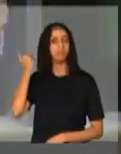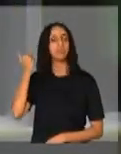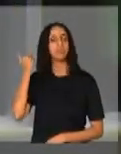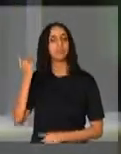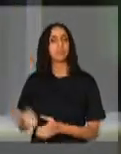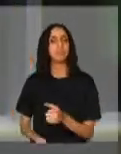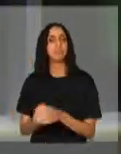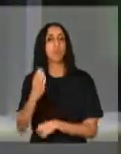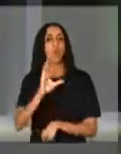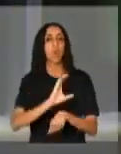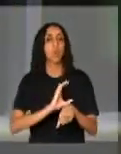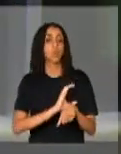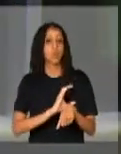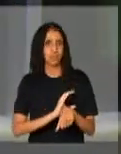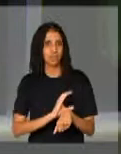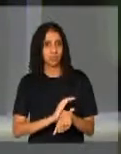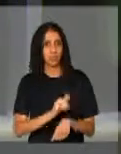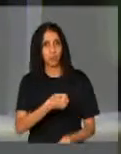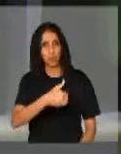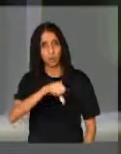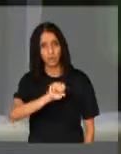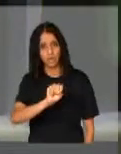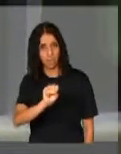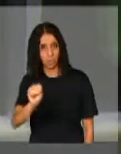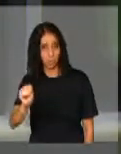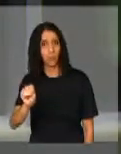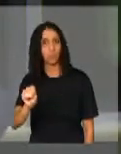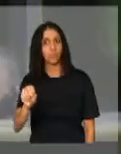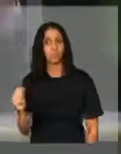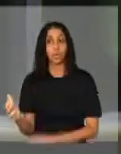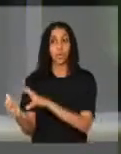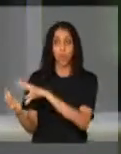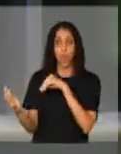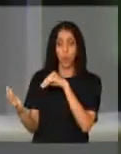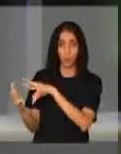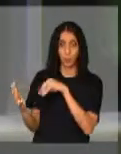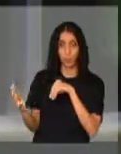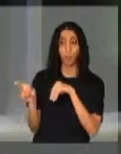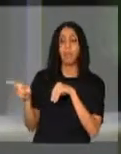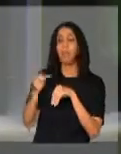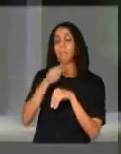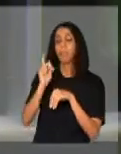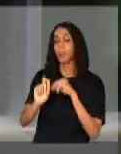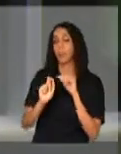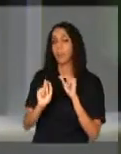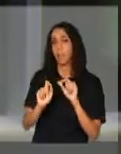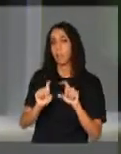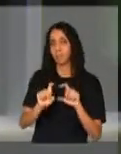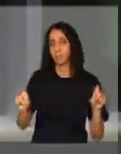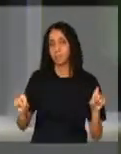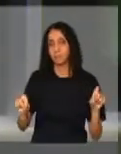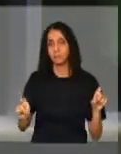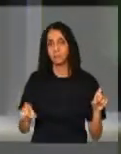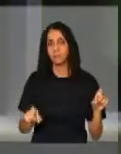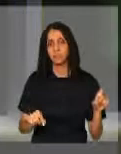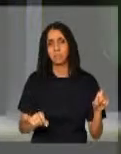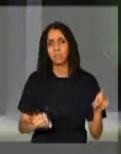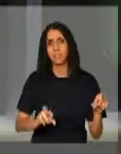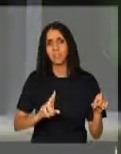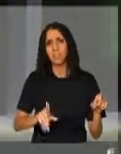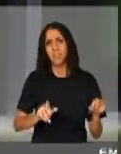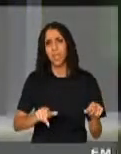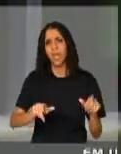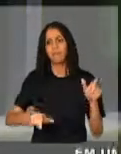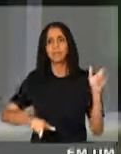promulgação da Constituição Cidadã de 1988. Ulisses Guimarães dizia que não são os homens que arrastam